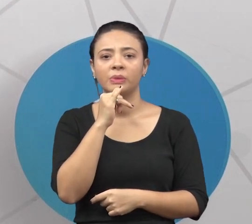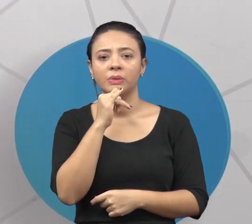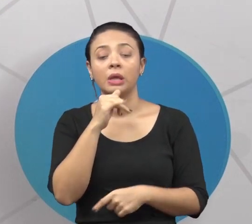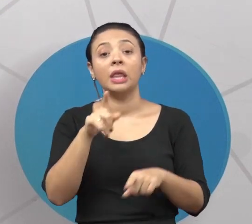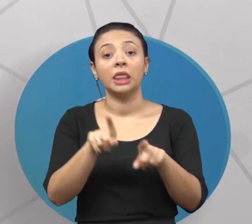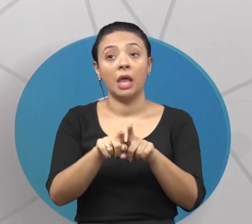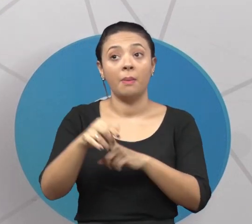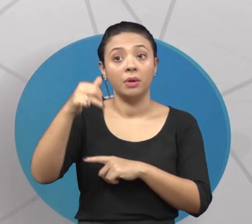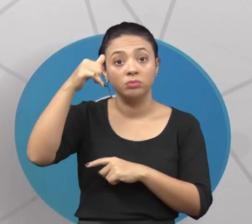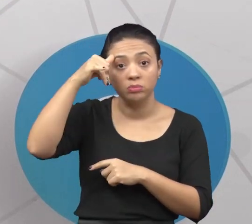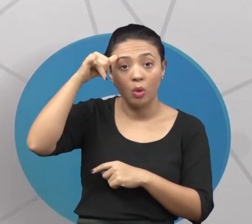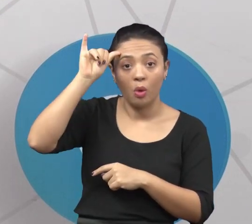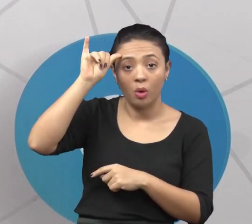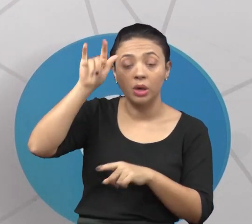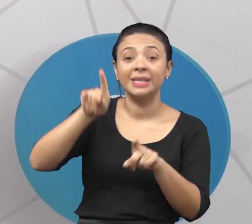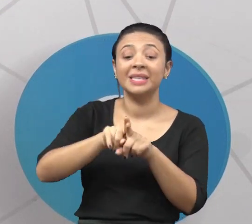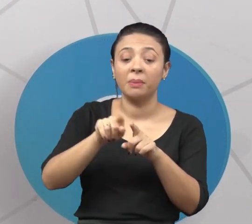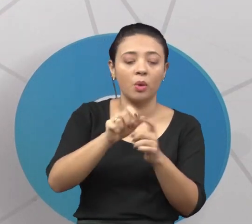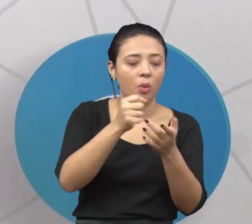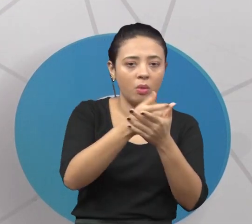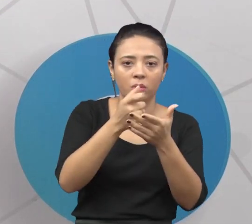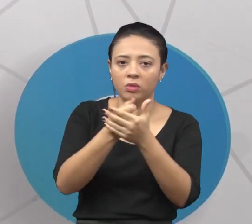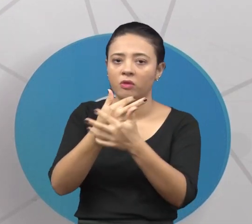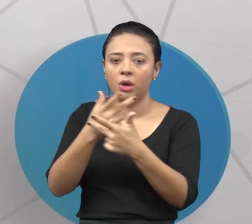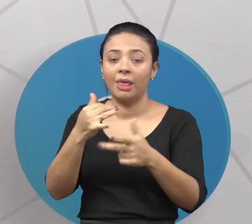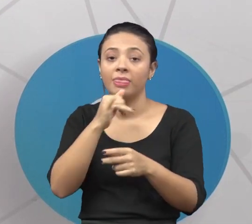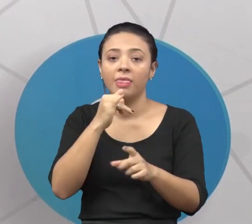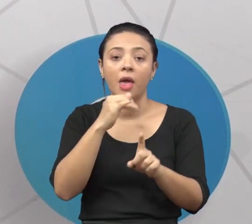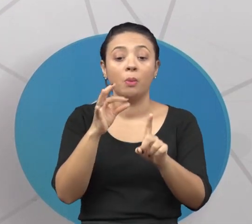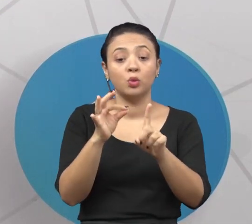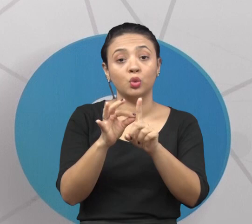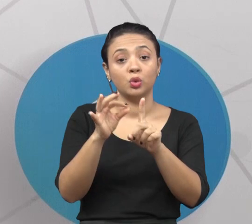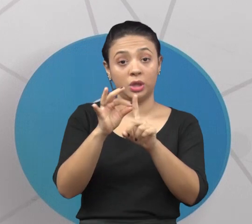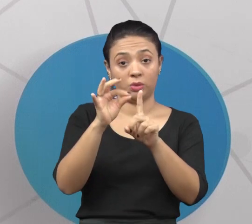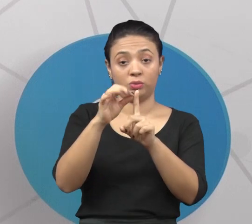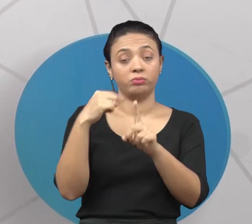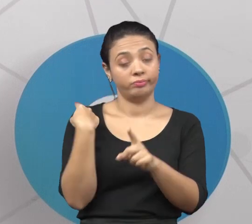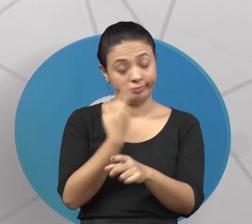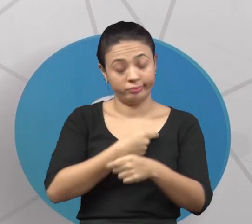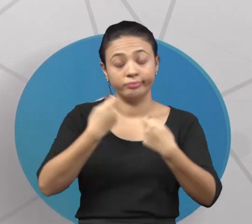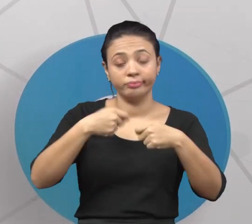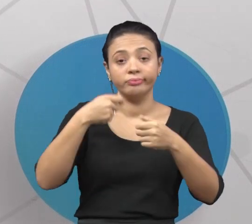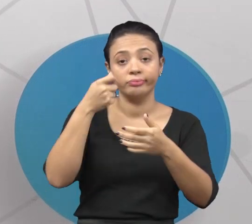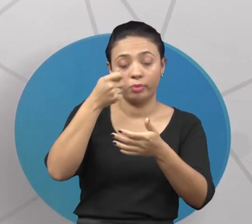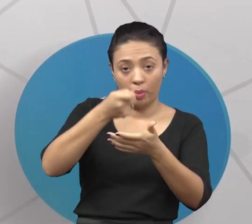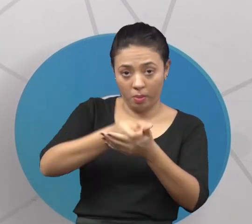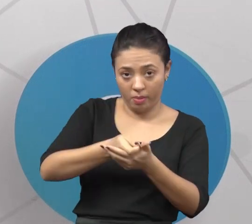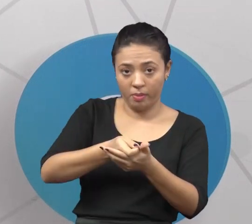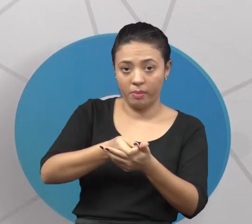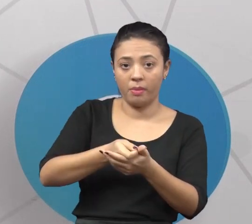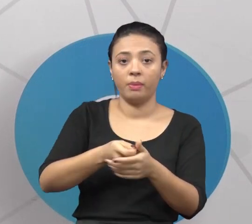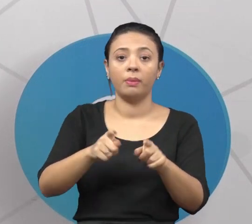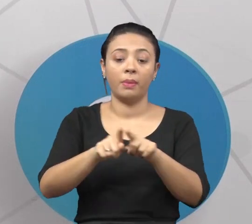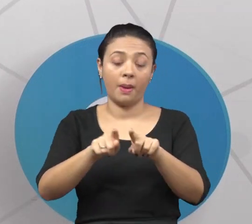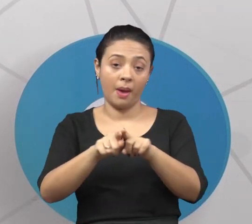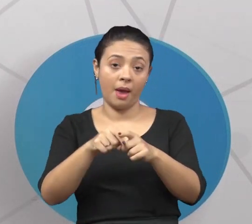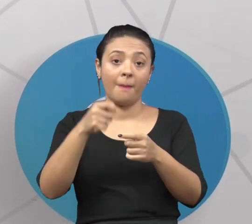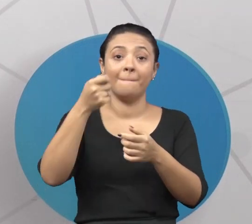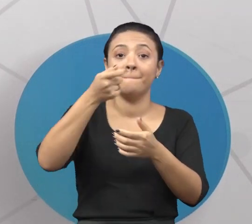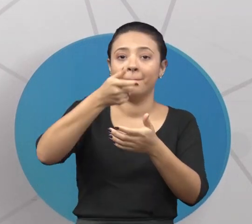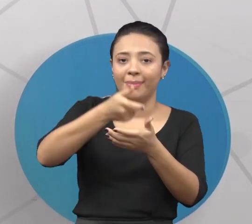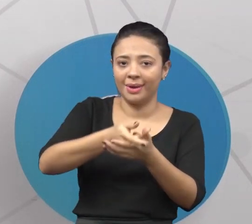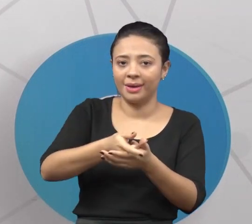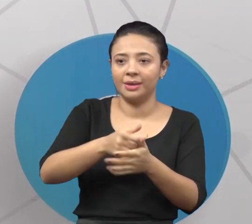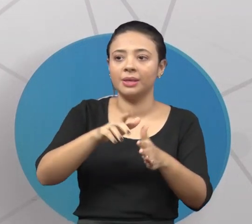também compramos alguns, exemplo do trigo que a gente precisa comprar, tá? Daqui a pouco a gente fala mais também sobre isso. Ou seja, grava isso, grande